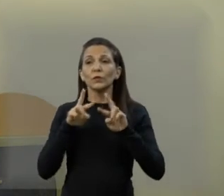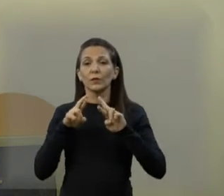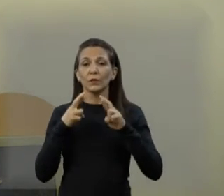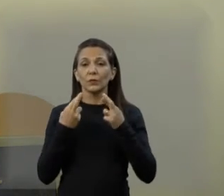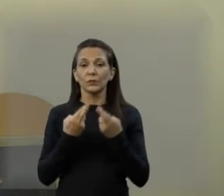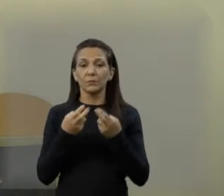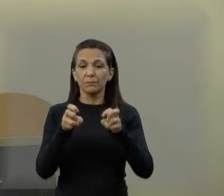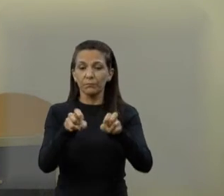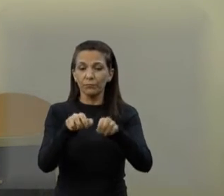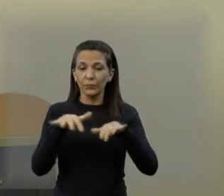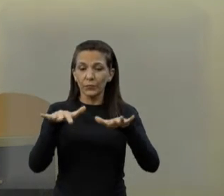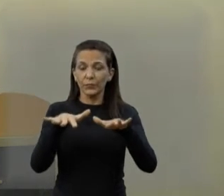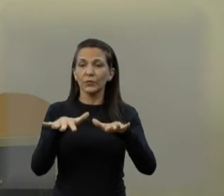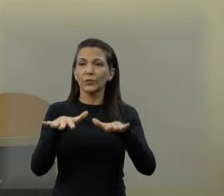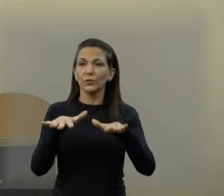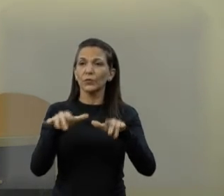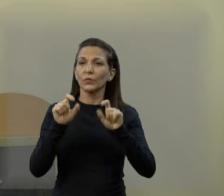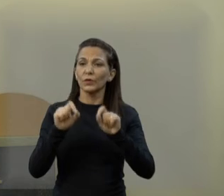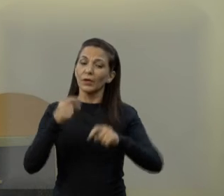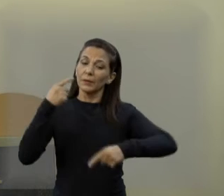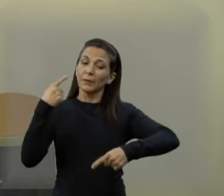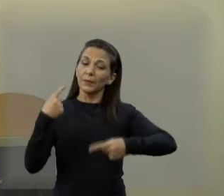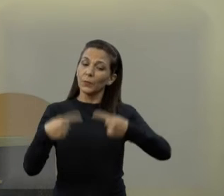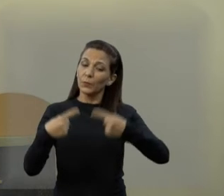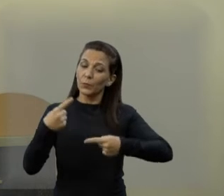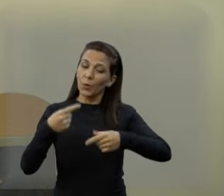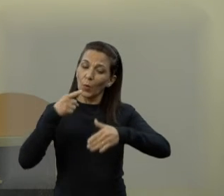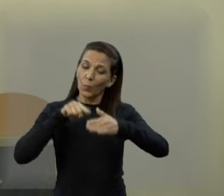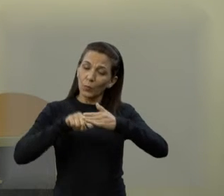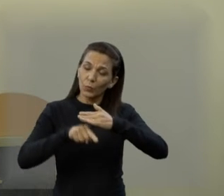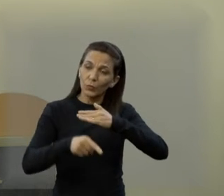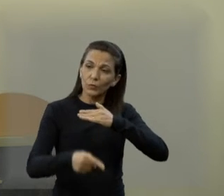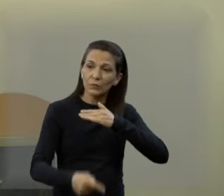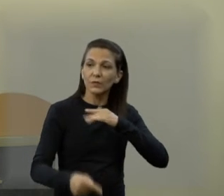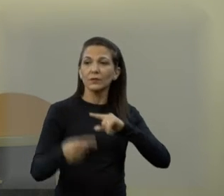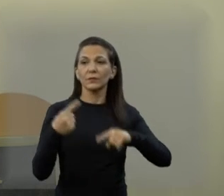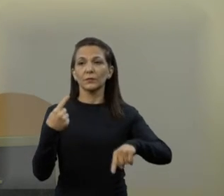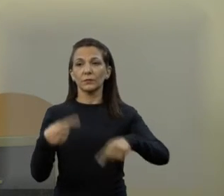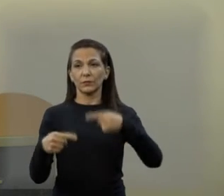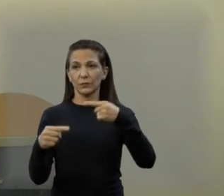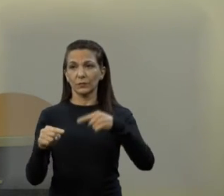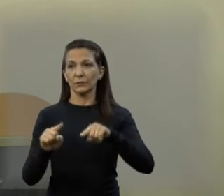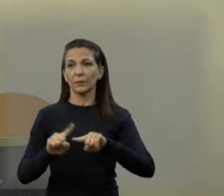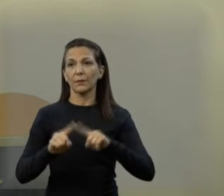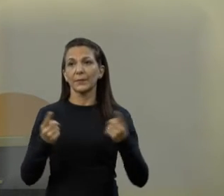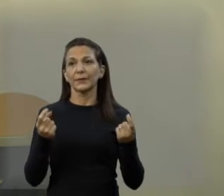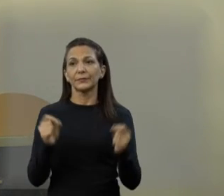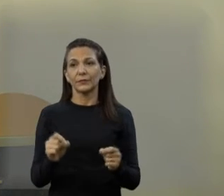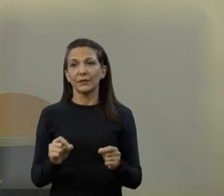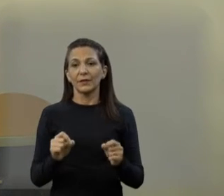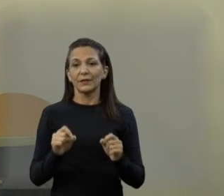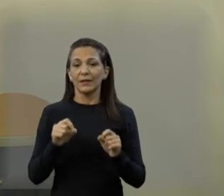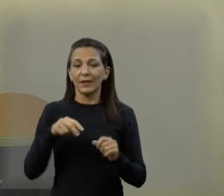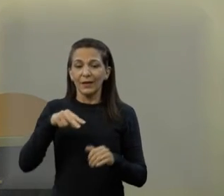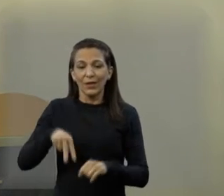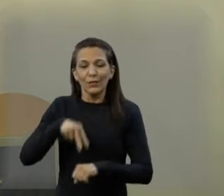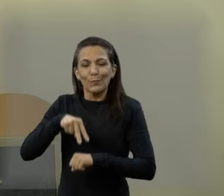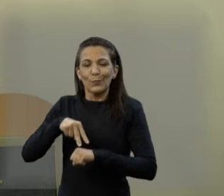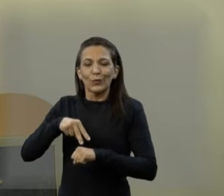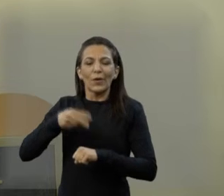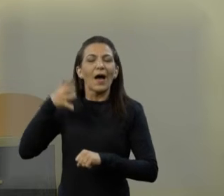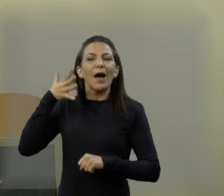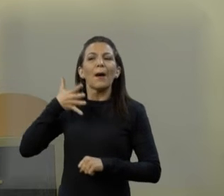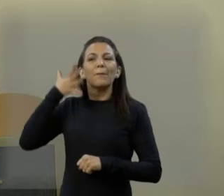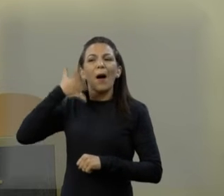vamos ele paga vão discutir é mas só que não pode virar palanque